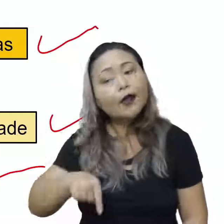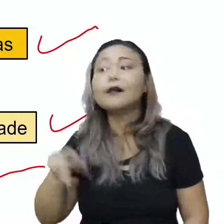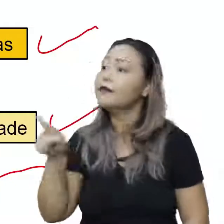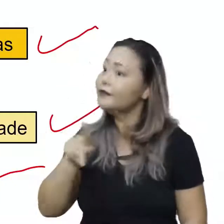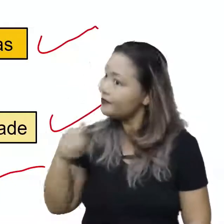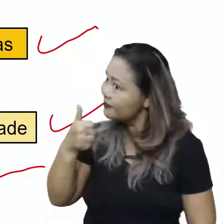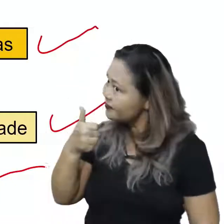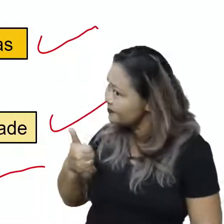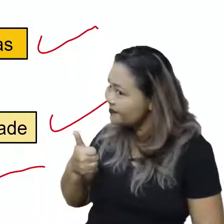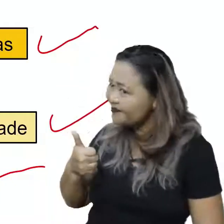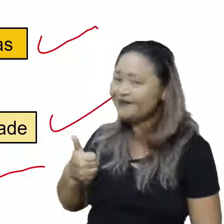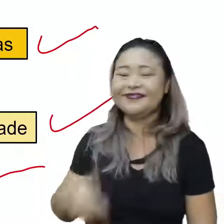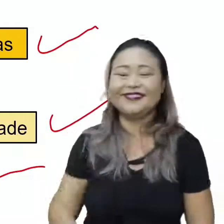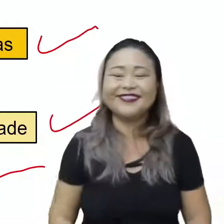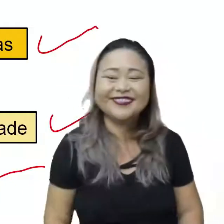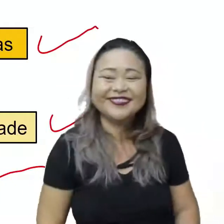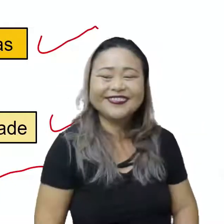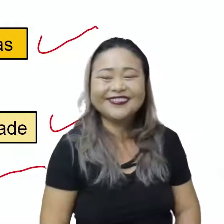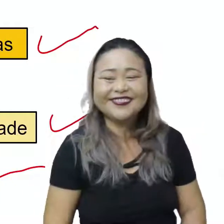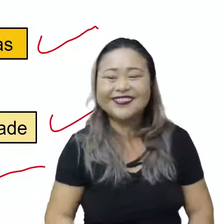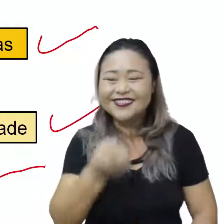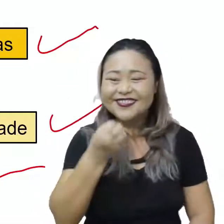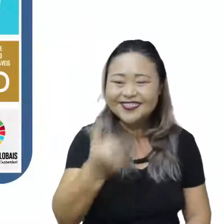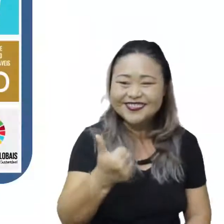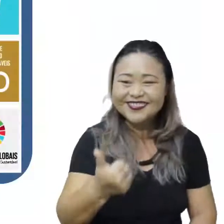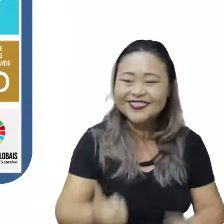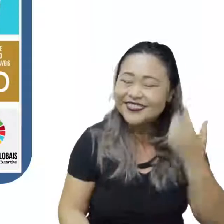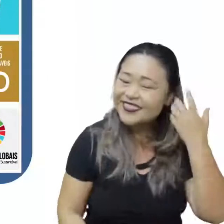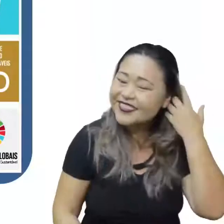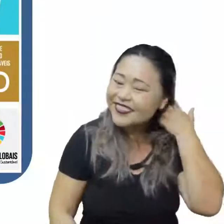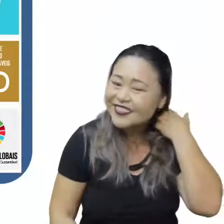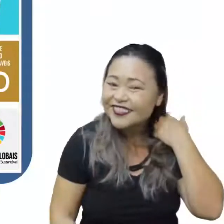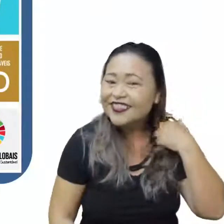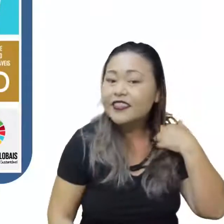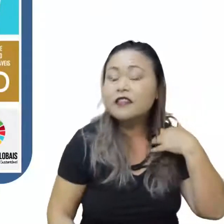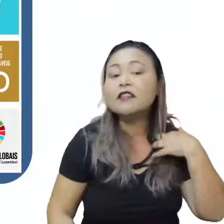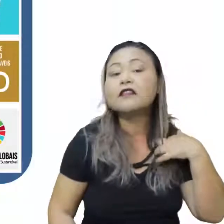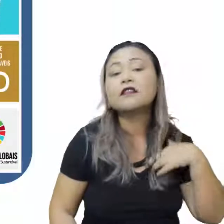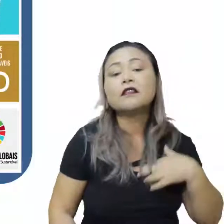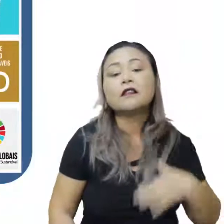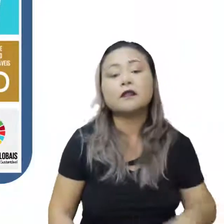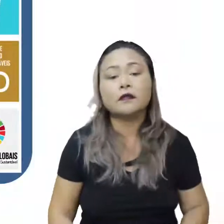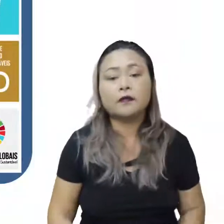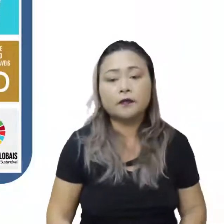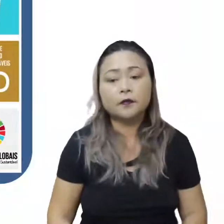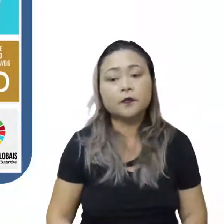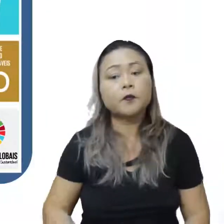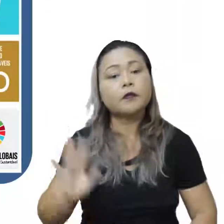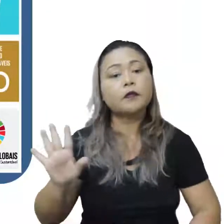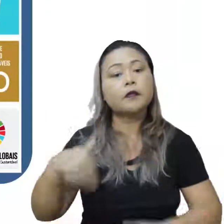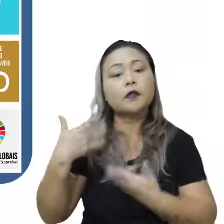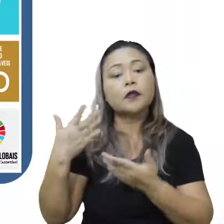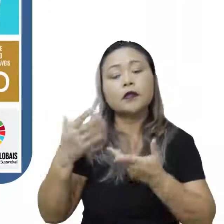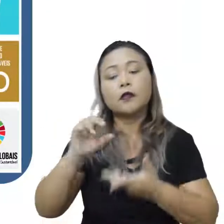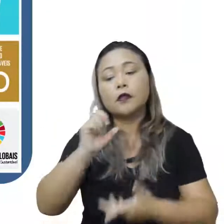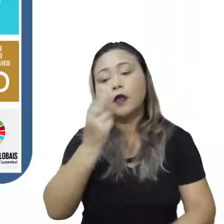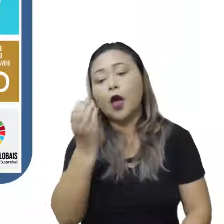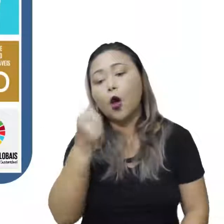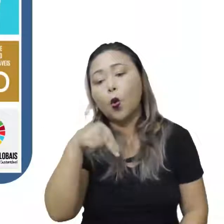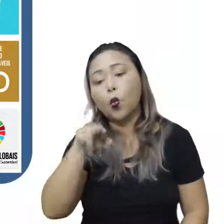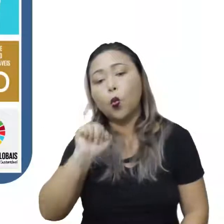Aldelina? É, muito bem. Vamos lá. A ONU propôs